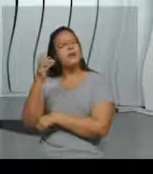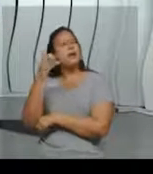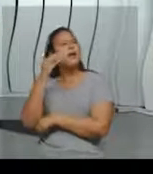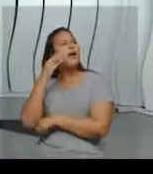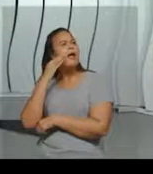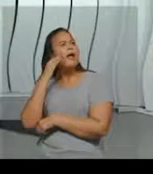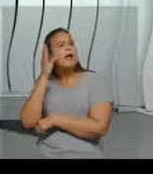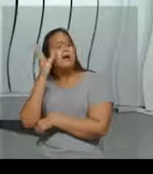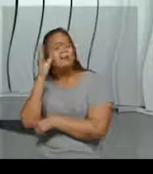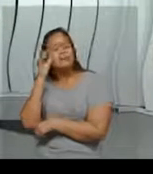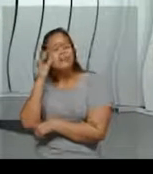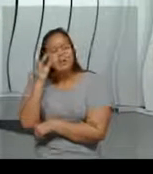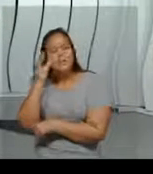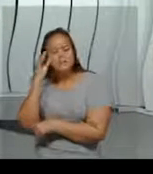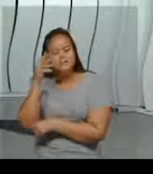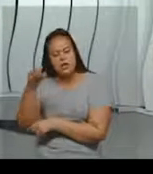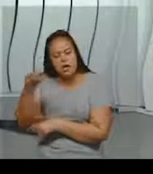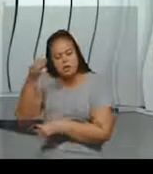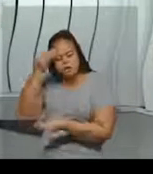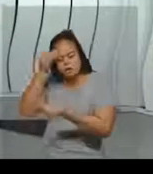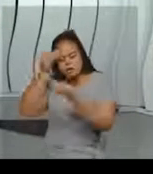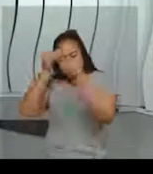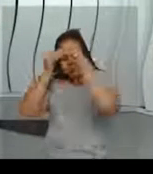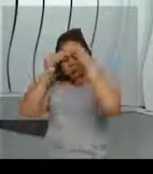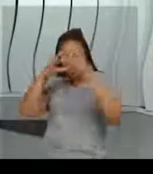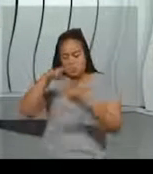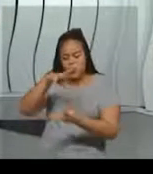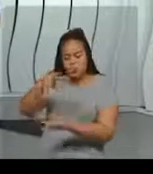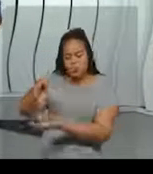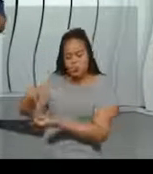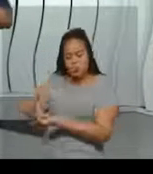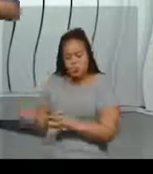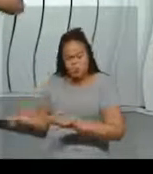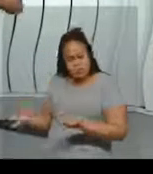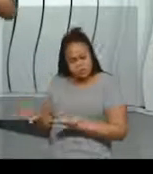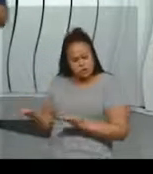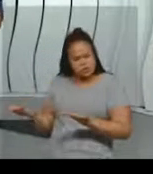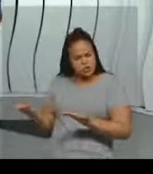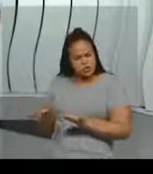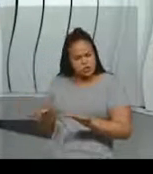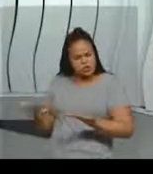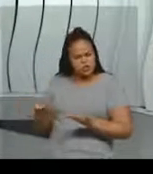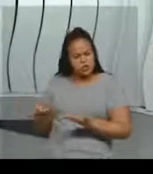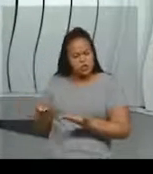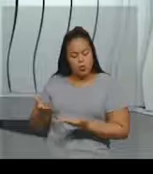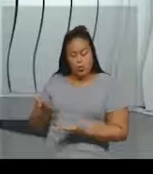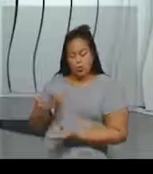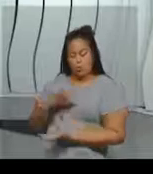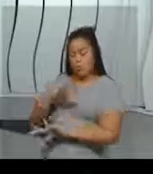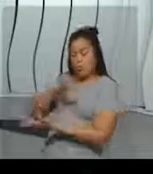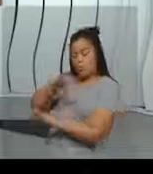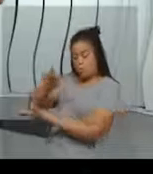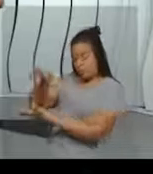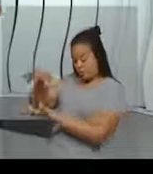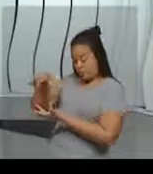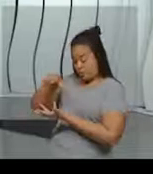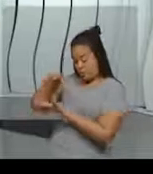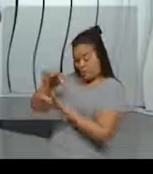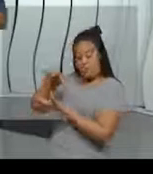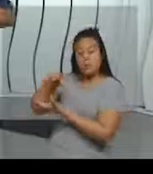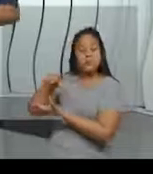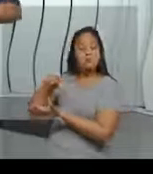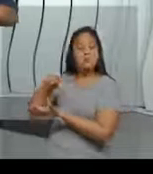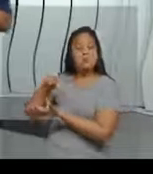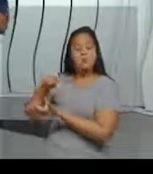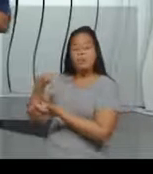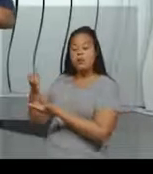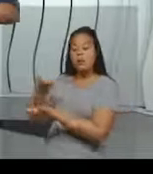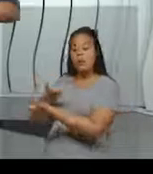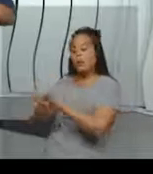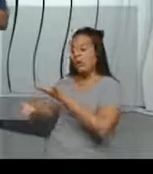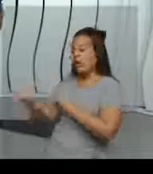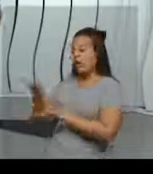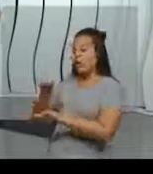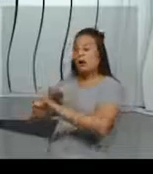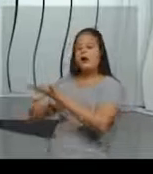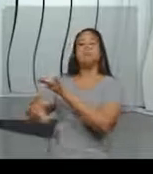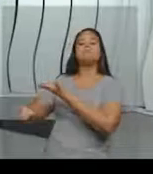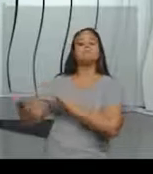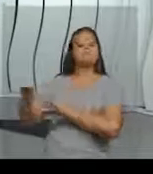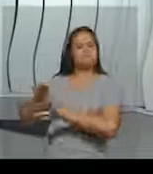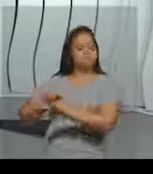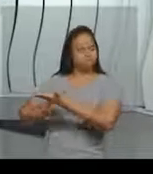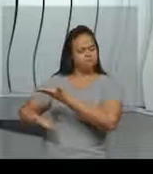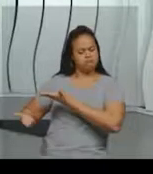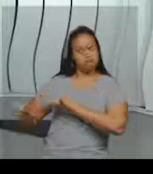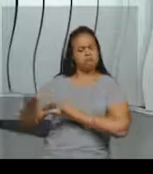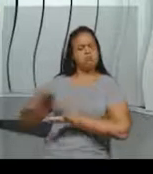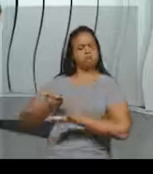mundo, principalmente na contemporaneidade, com a globalização, eles interagem cada vez